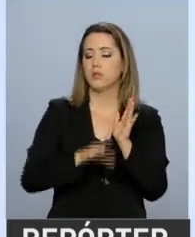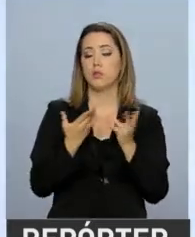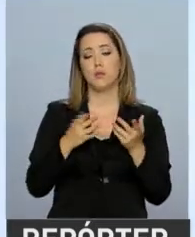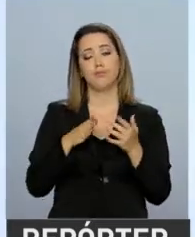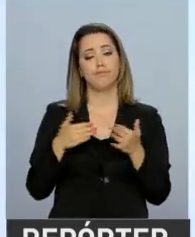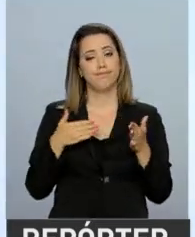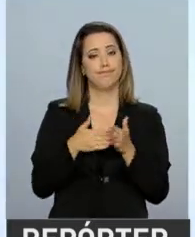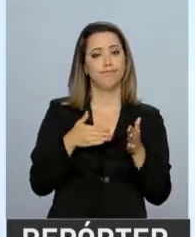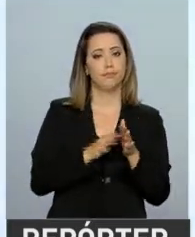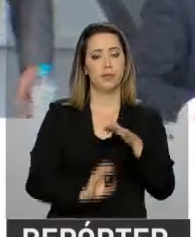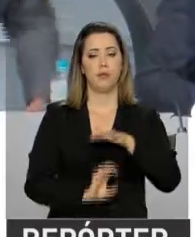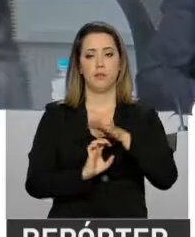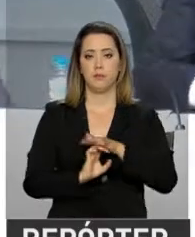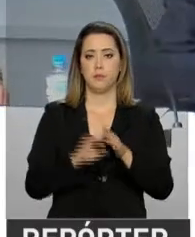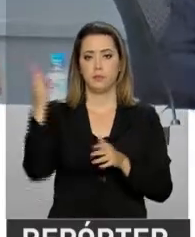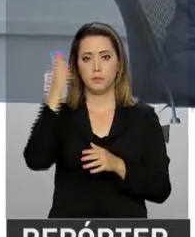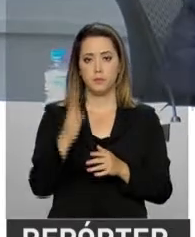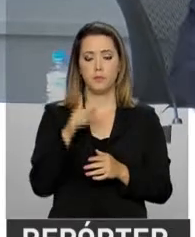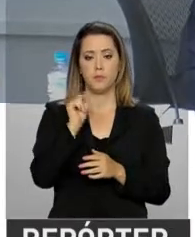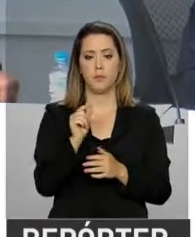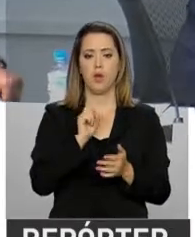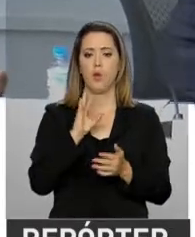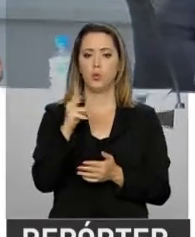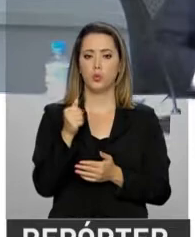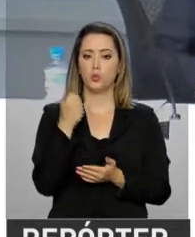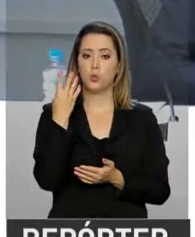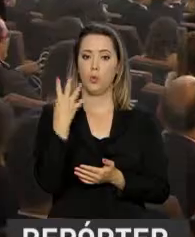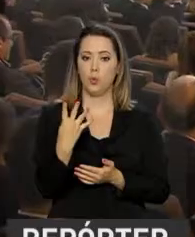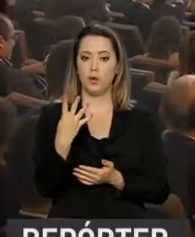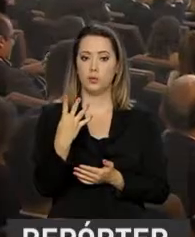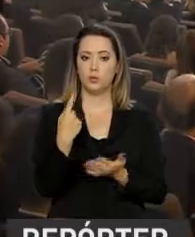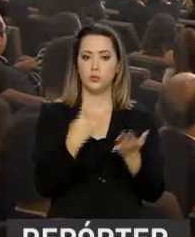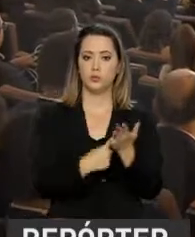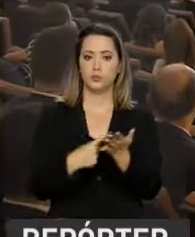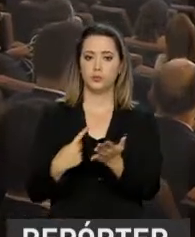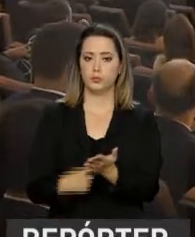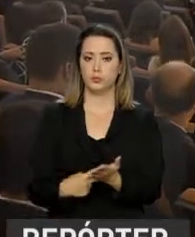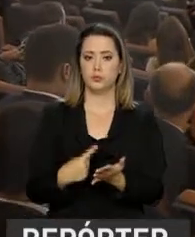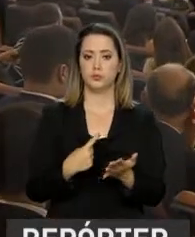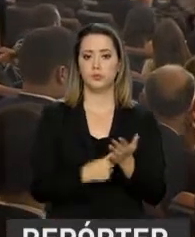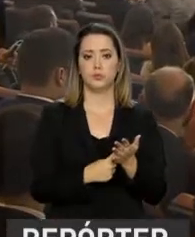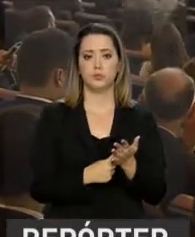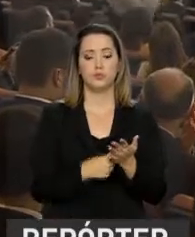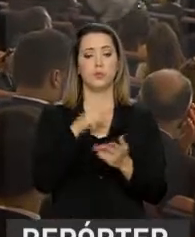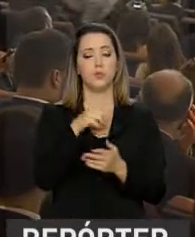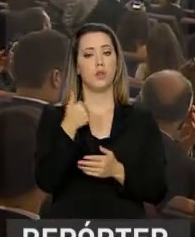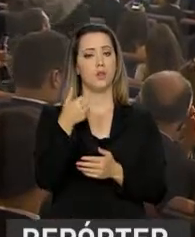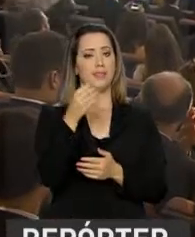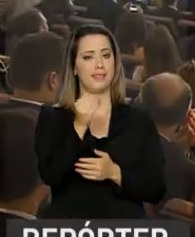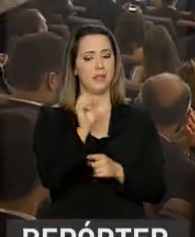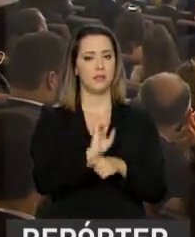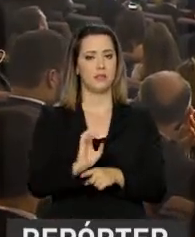no ambiente tributário ao todo foram assinados quatro convênios entre eles está a adesão de dez estados ao sped